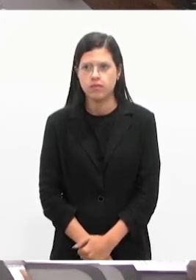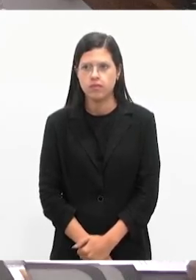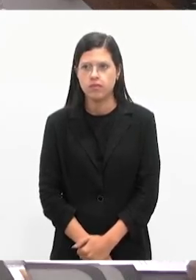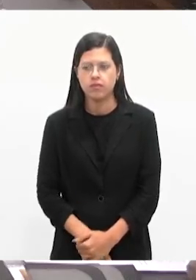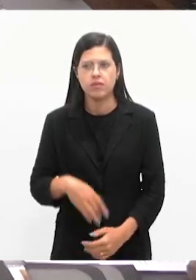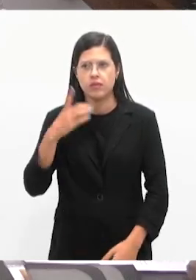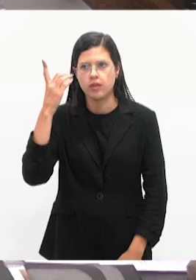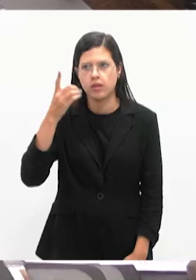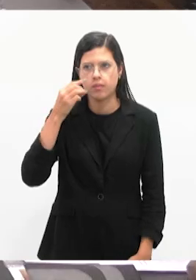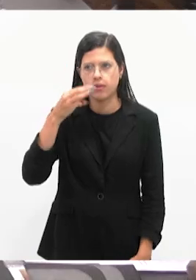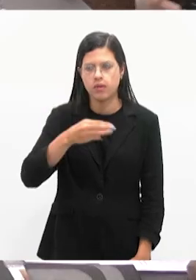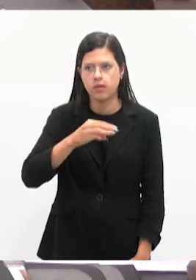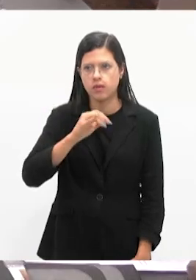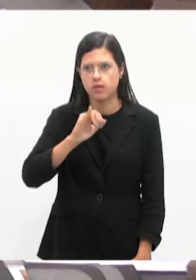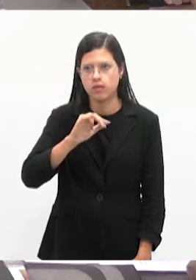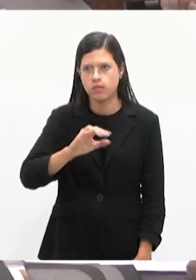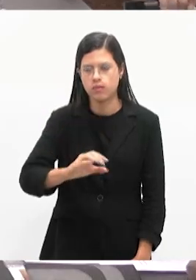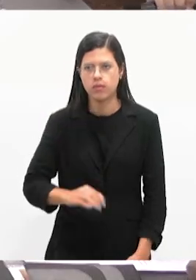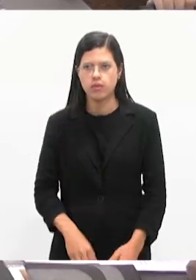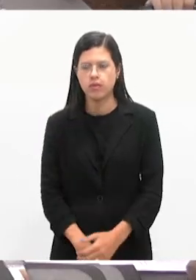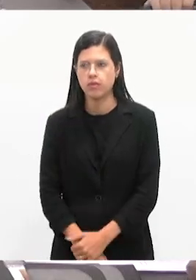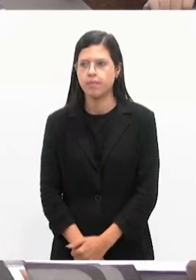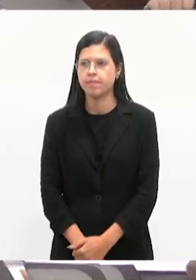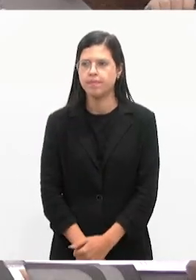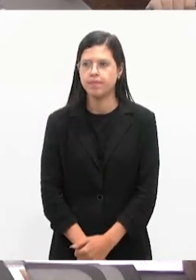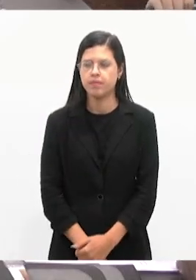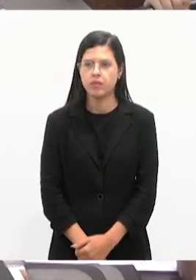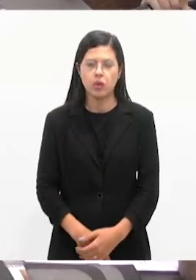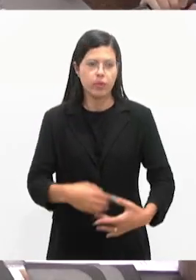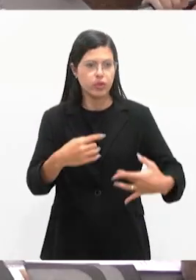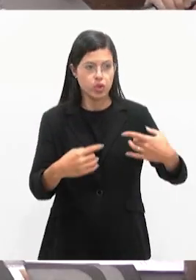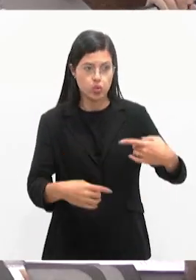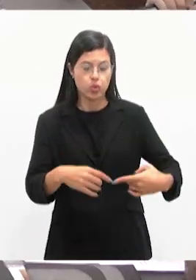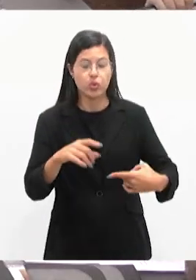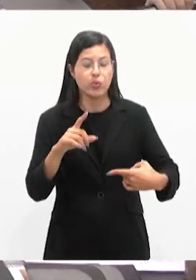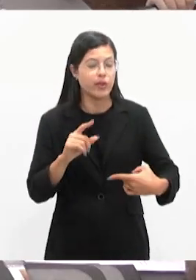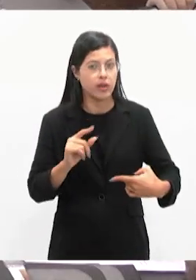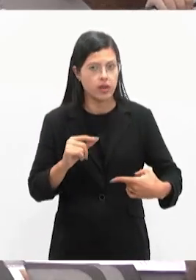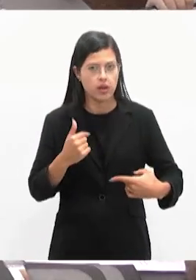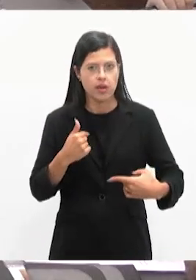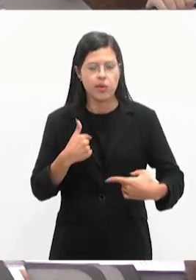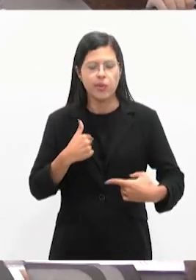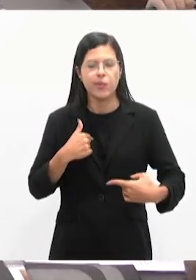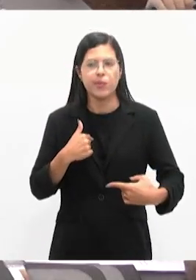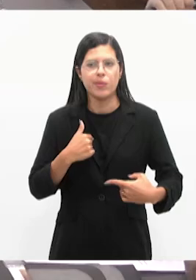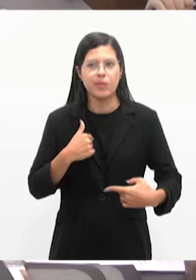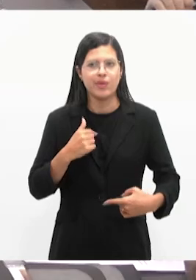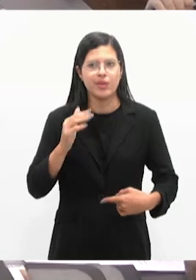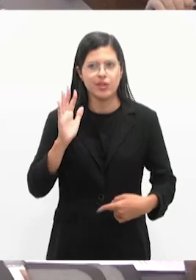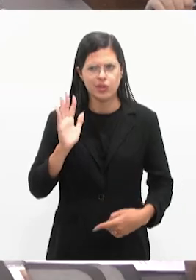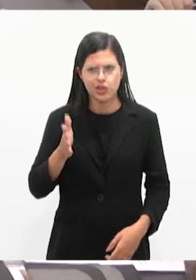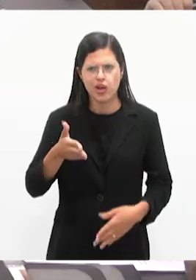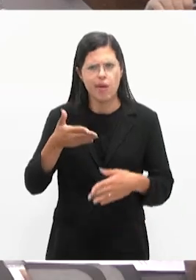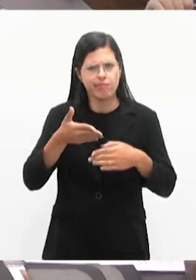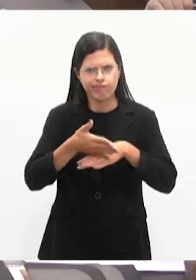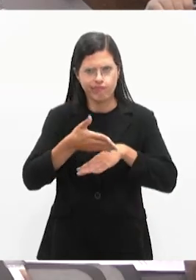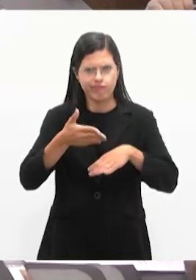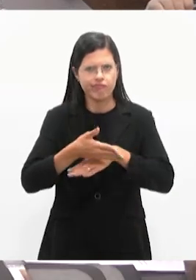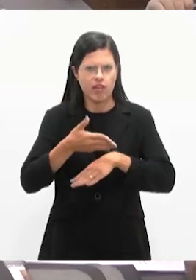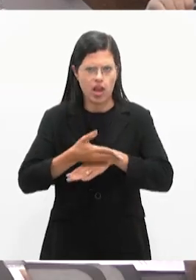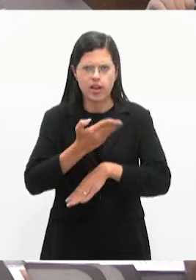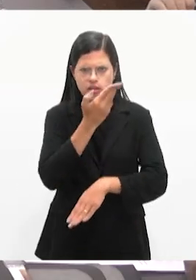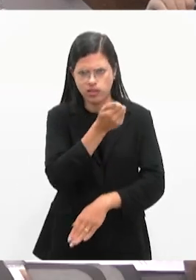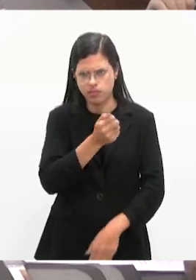Deputado Mink. Deputado Mink, para discutir. Olha, eu ia discutir o seguinte, é que eu já frequentei várias vezes o